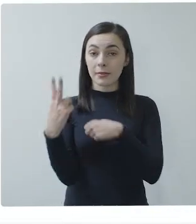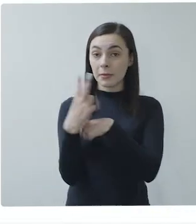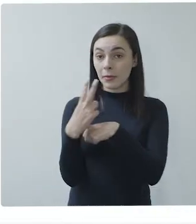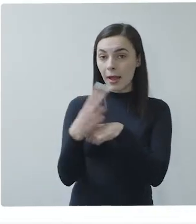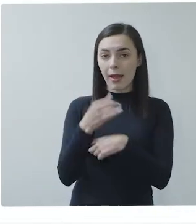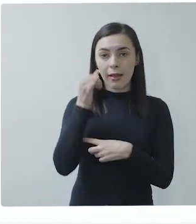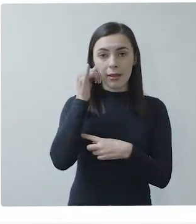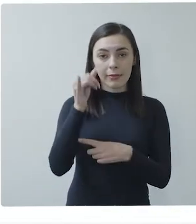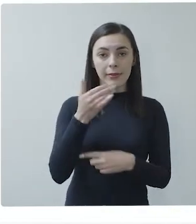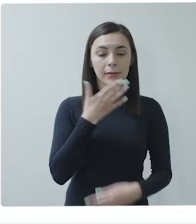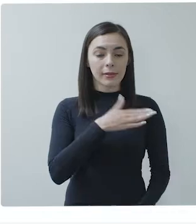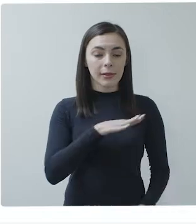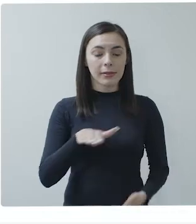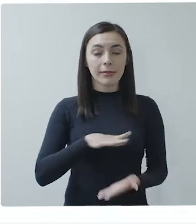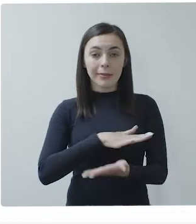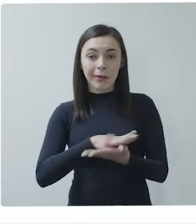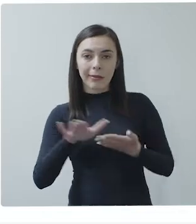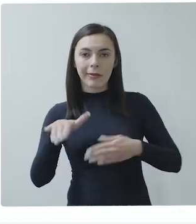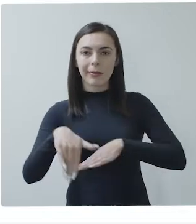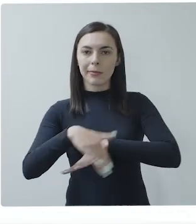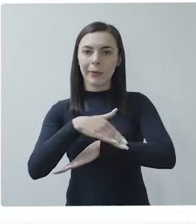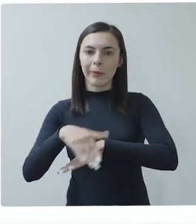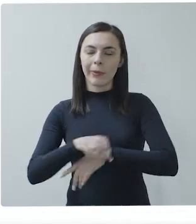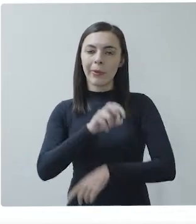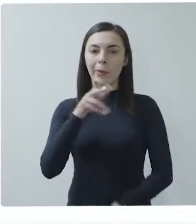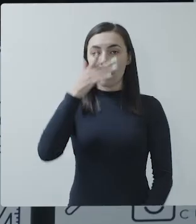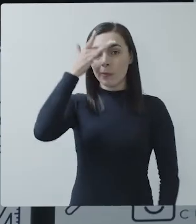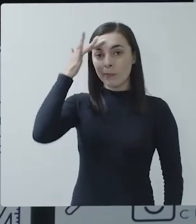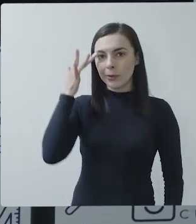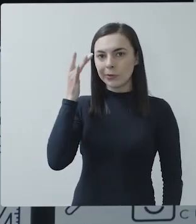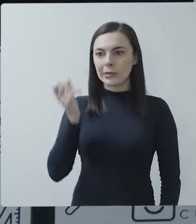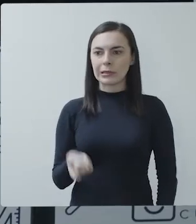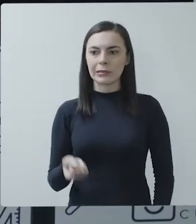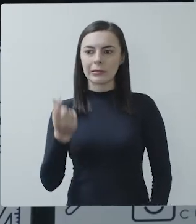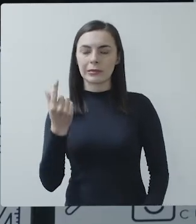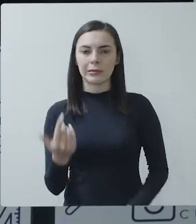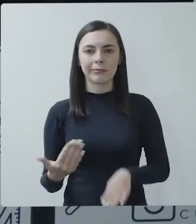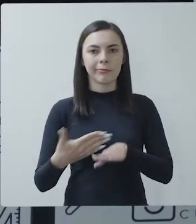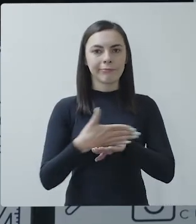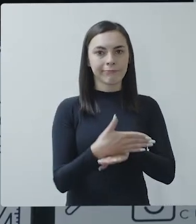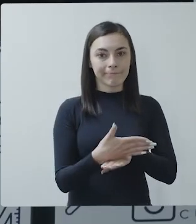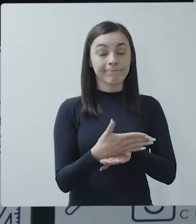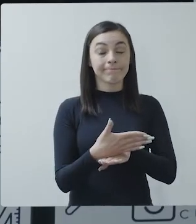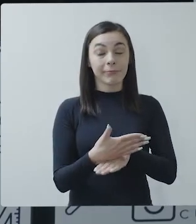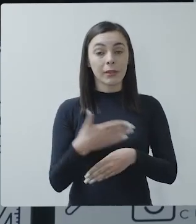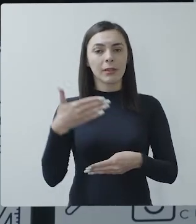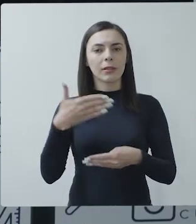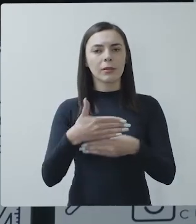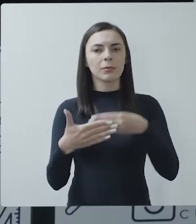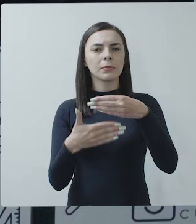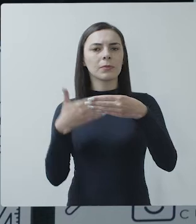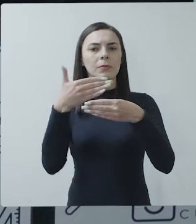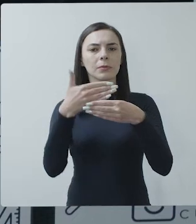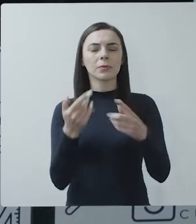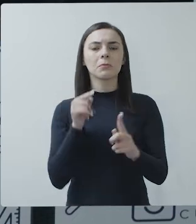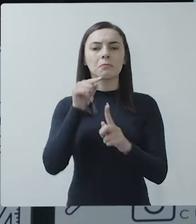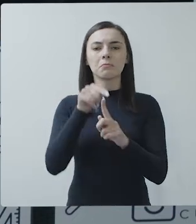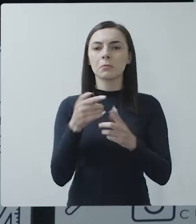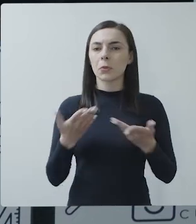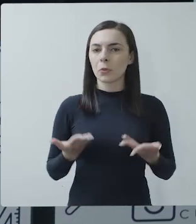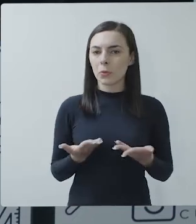não vão para a rua, pessoas estranhas entrem, não é? Então o muro serve para quê? Para